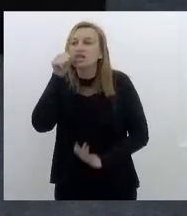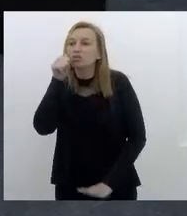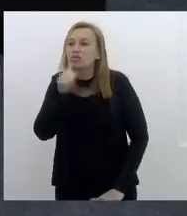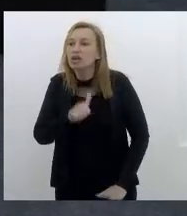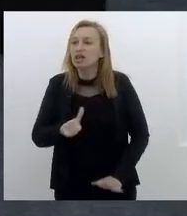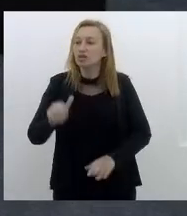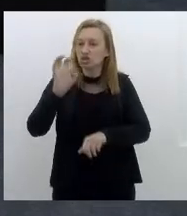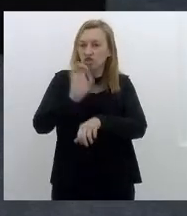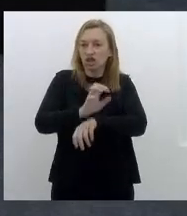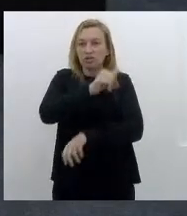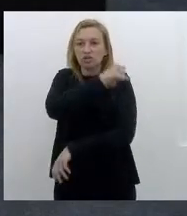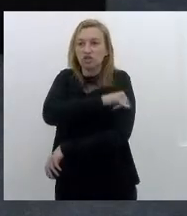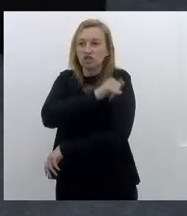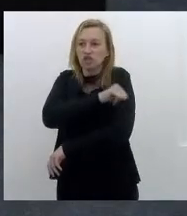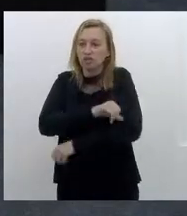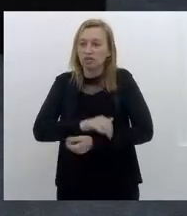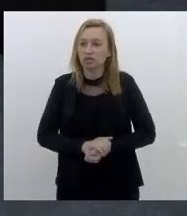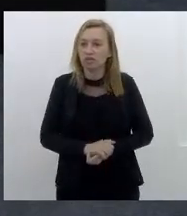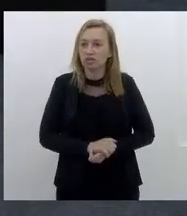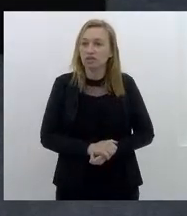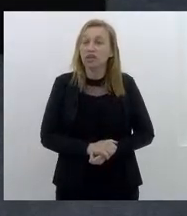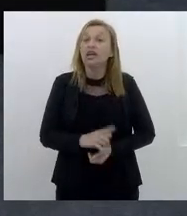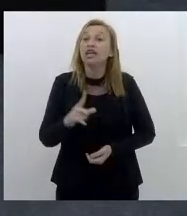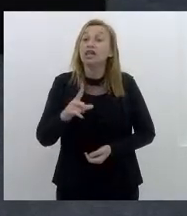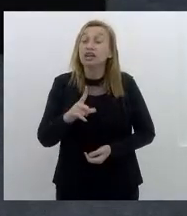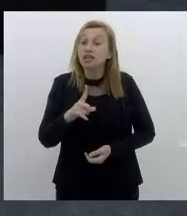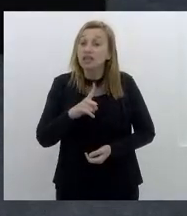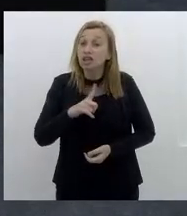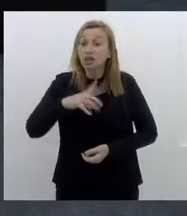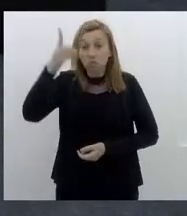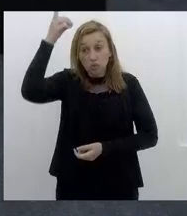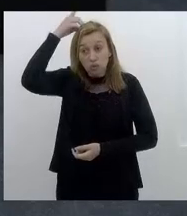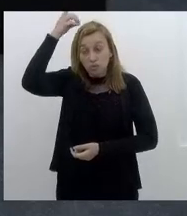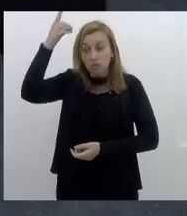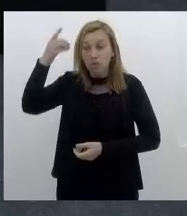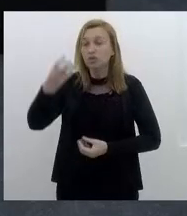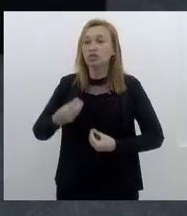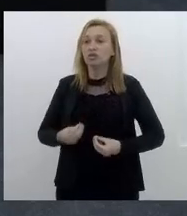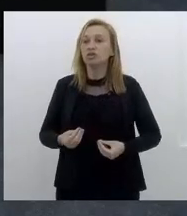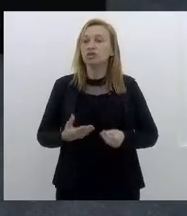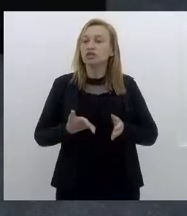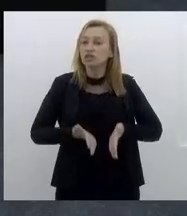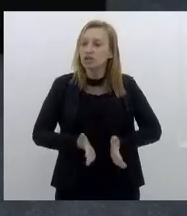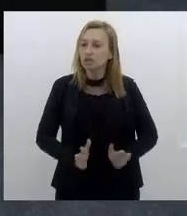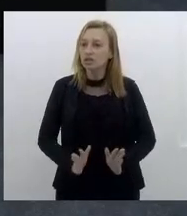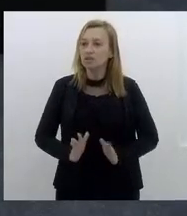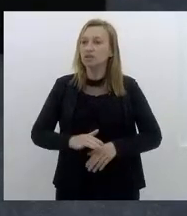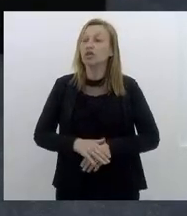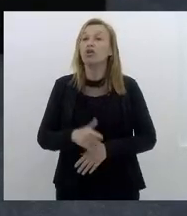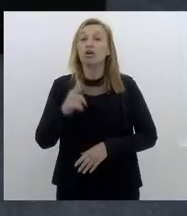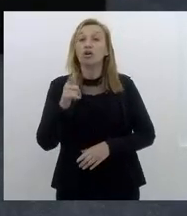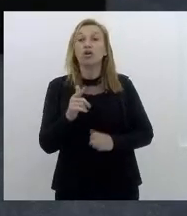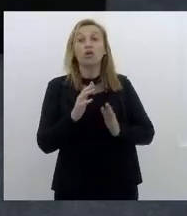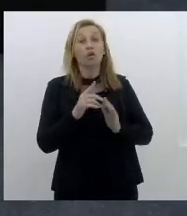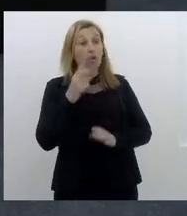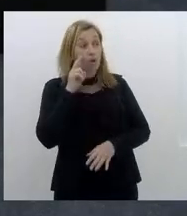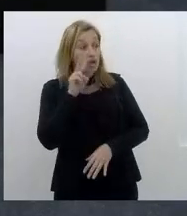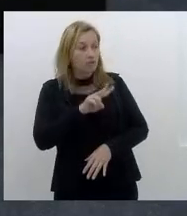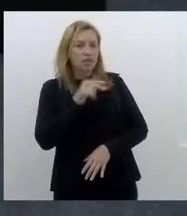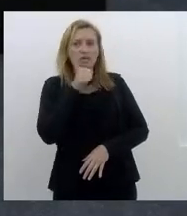desse estado do Rio de Janeiro que tem o dom de nos da vida olhamos por essas mulheres